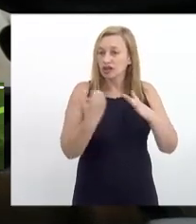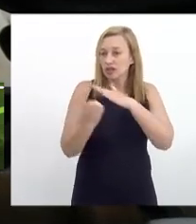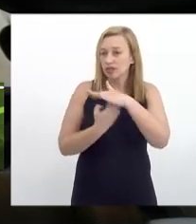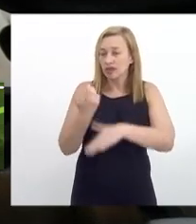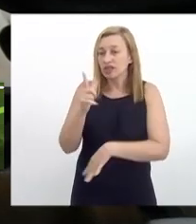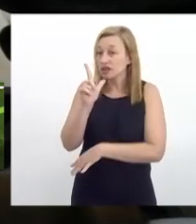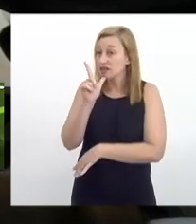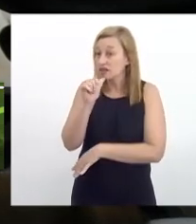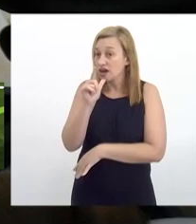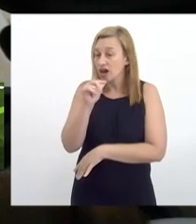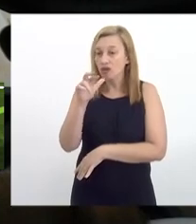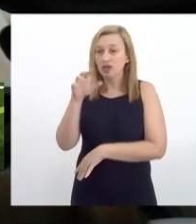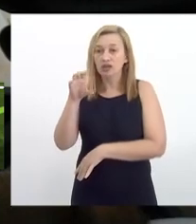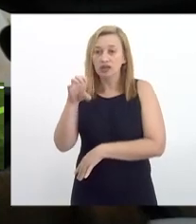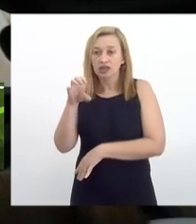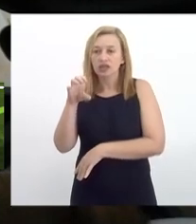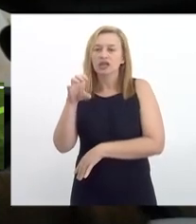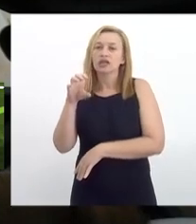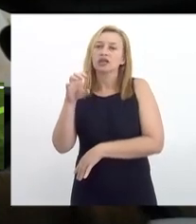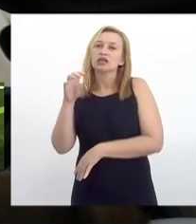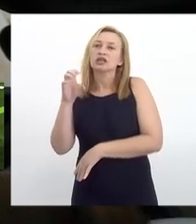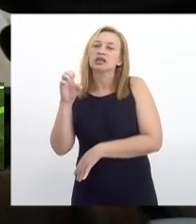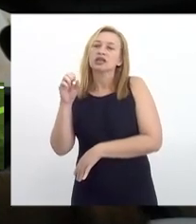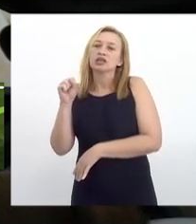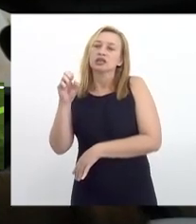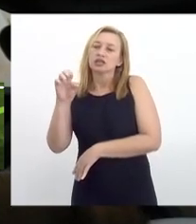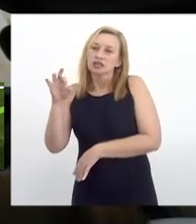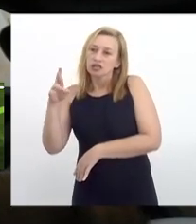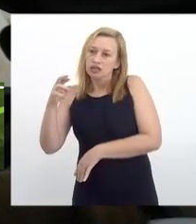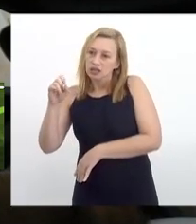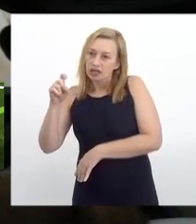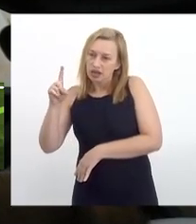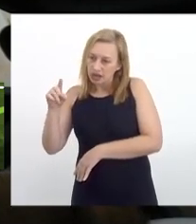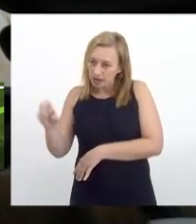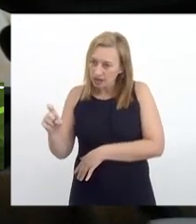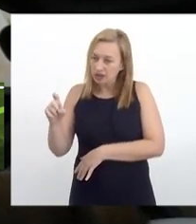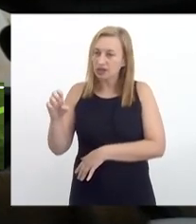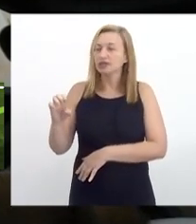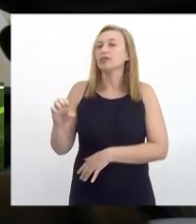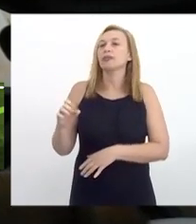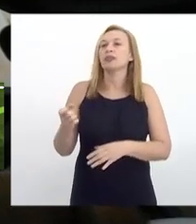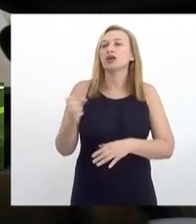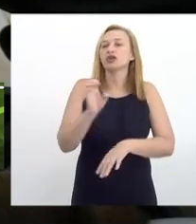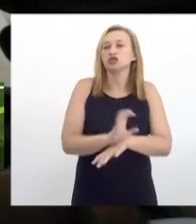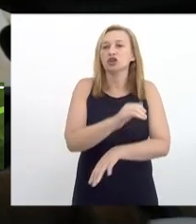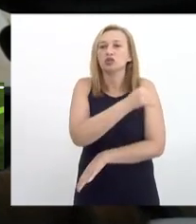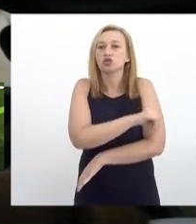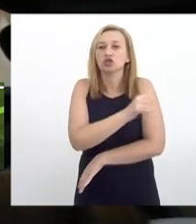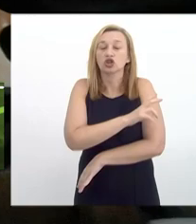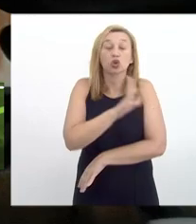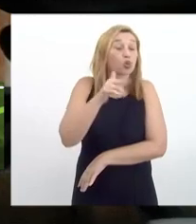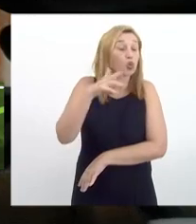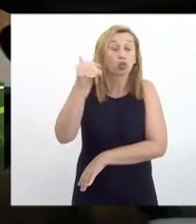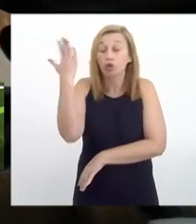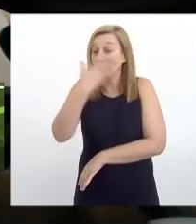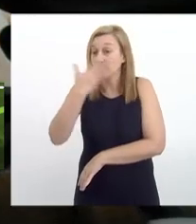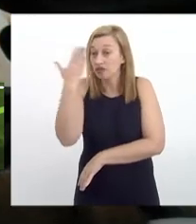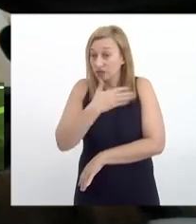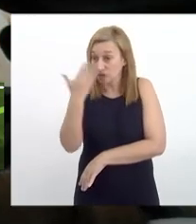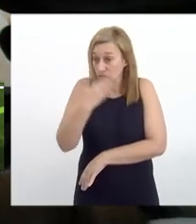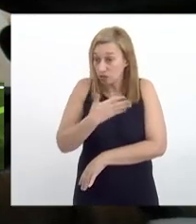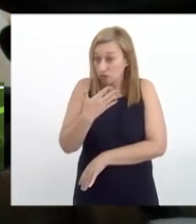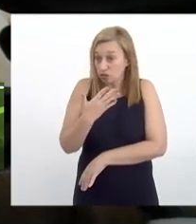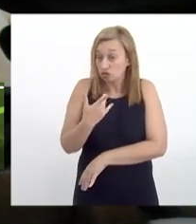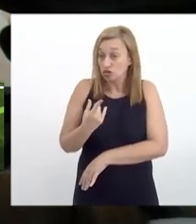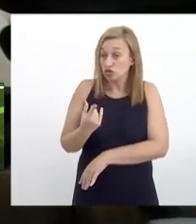portanto, 22 bilhões, um dinheiro que, efetivamente, o Estado do Rio de Janeiro nunca viu, nem no momento das vacas